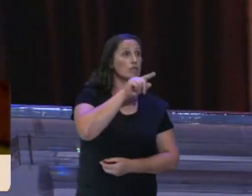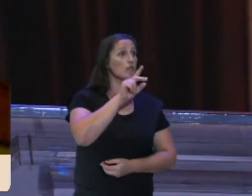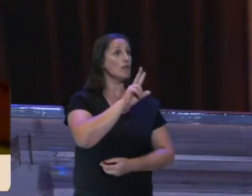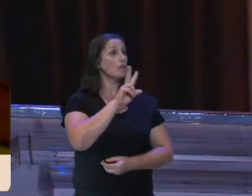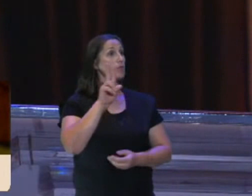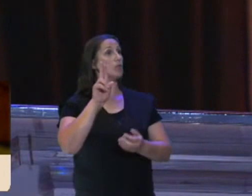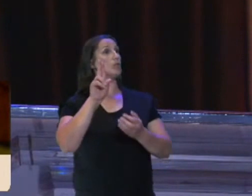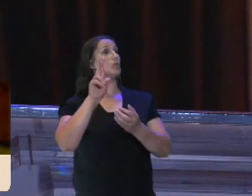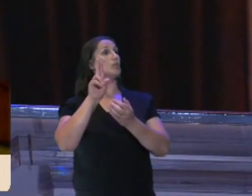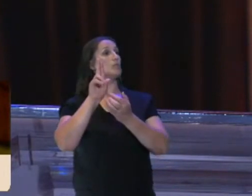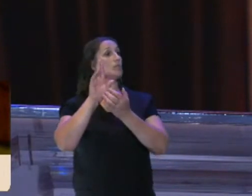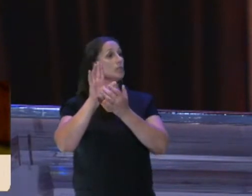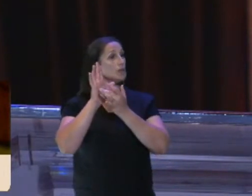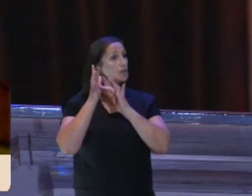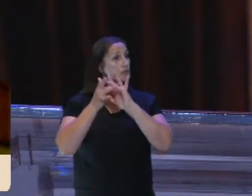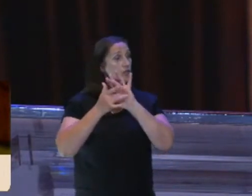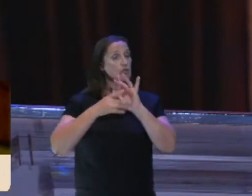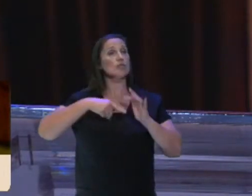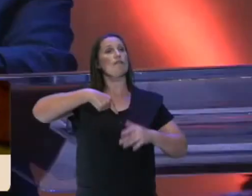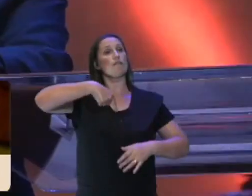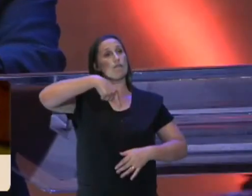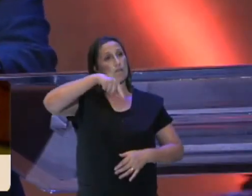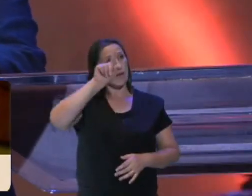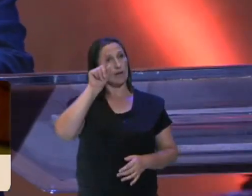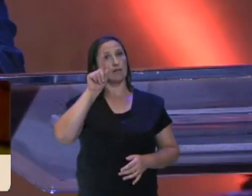fazer isso.